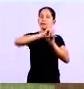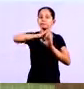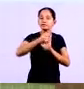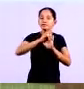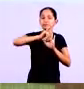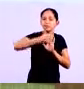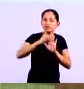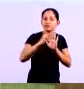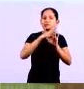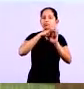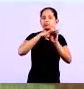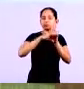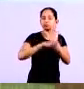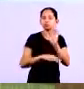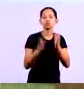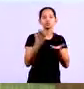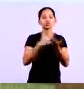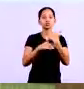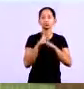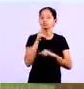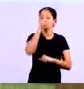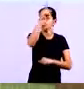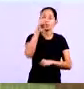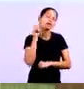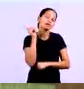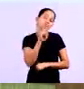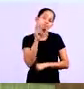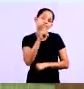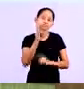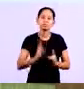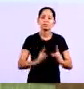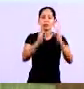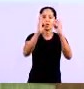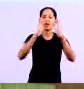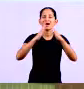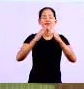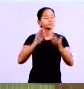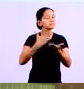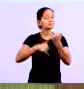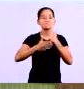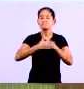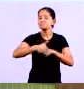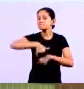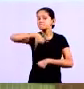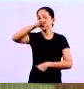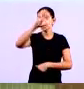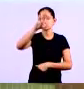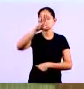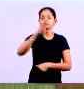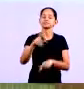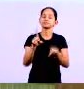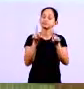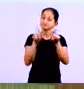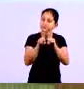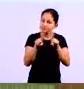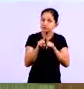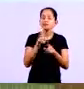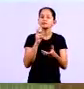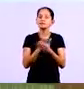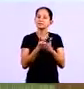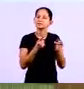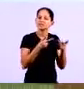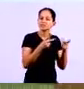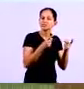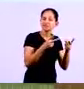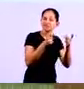Estados Unidos. Imóvel, maior tributação, transferência de imóvel, muito maior que o Brasil. O que as pessoas faziam? Pô, um imóvel, toda vez que eu vendo, é muito